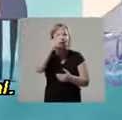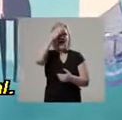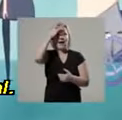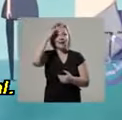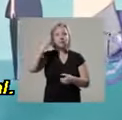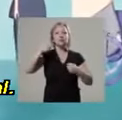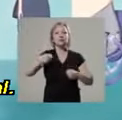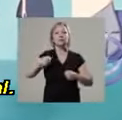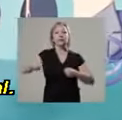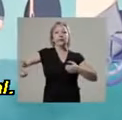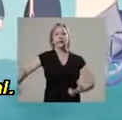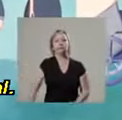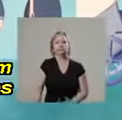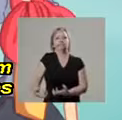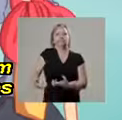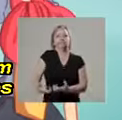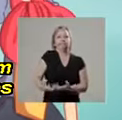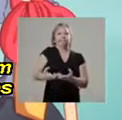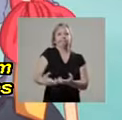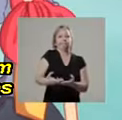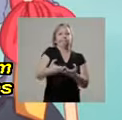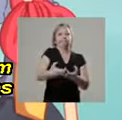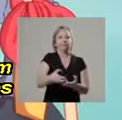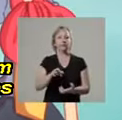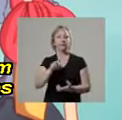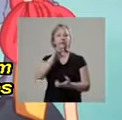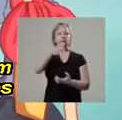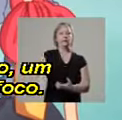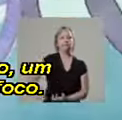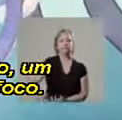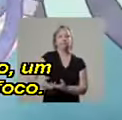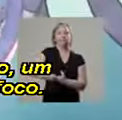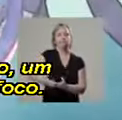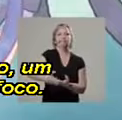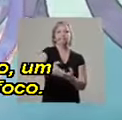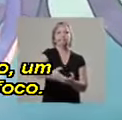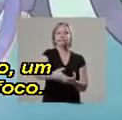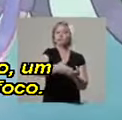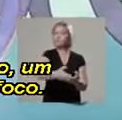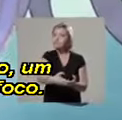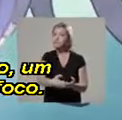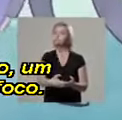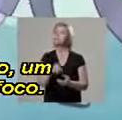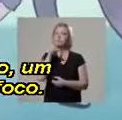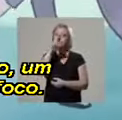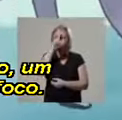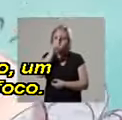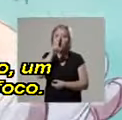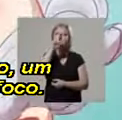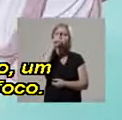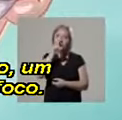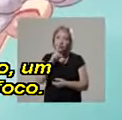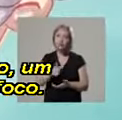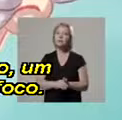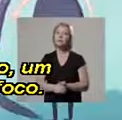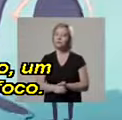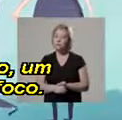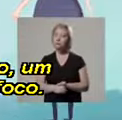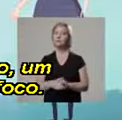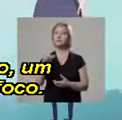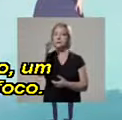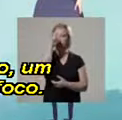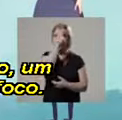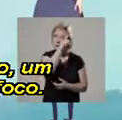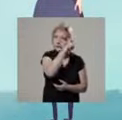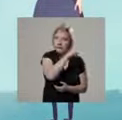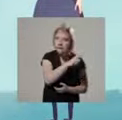nenhum esquema de embarque especial, ou seja, as pessoas tinham que ser carregadas escada acima do avião, né? Um